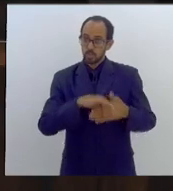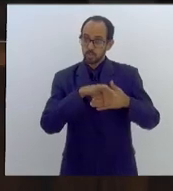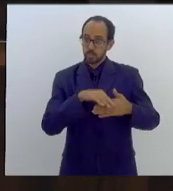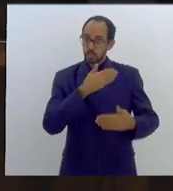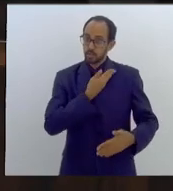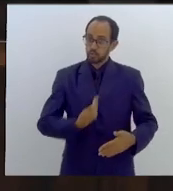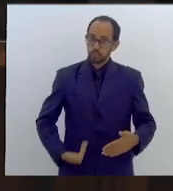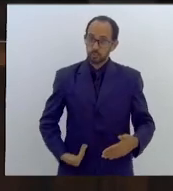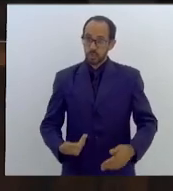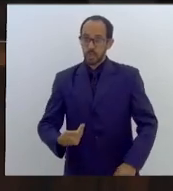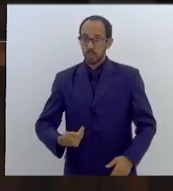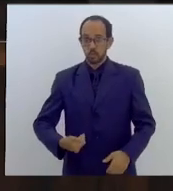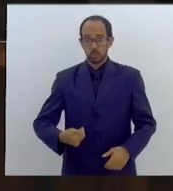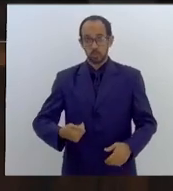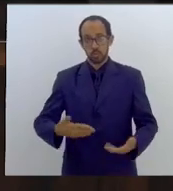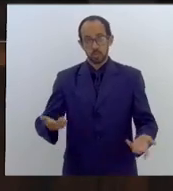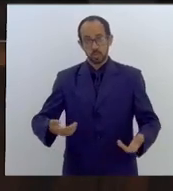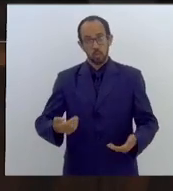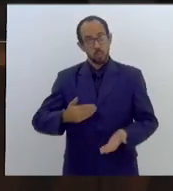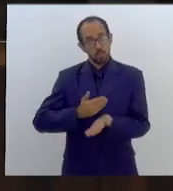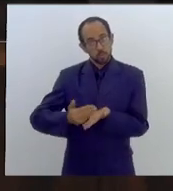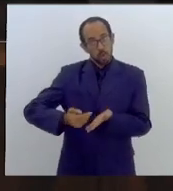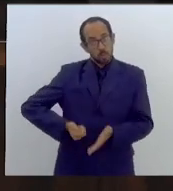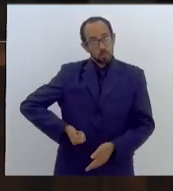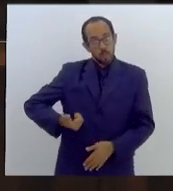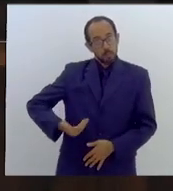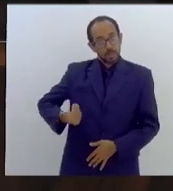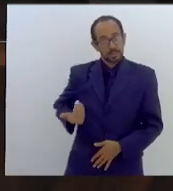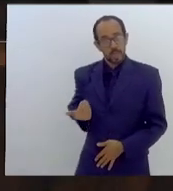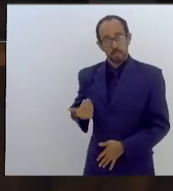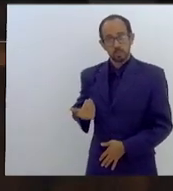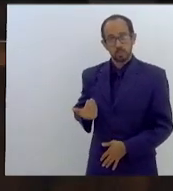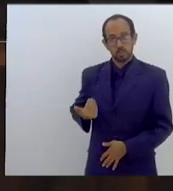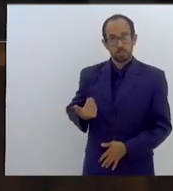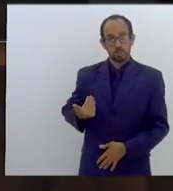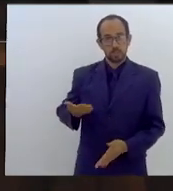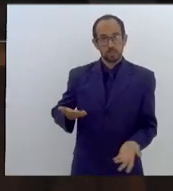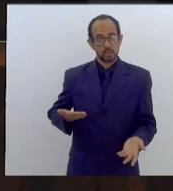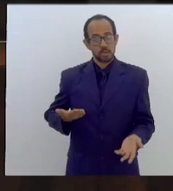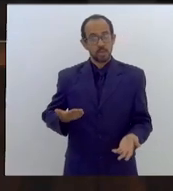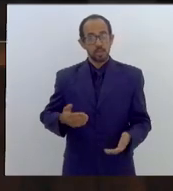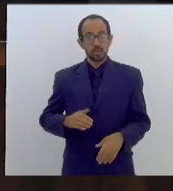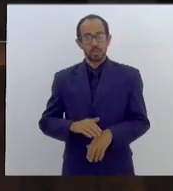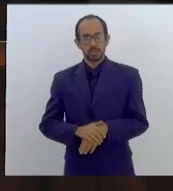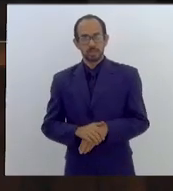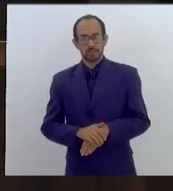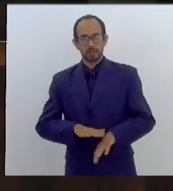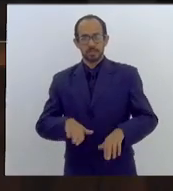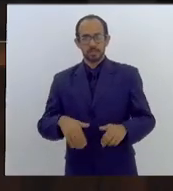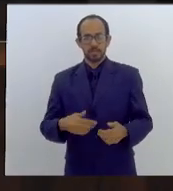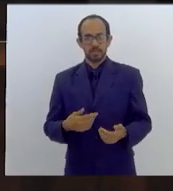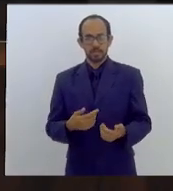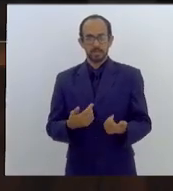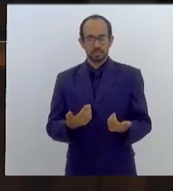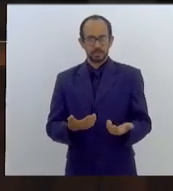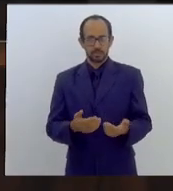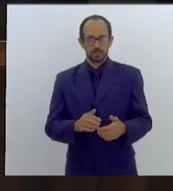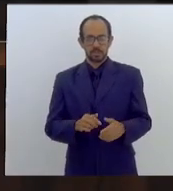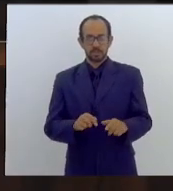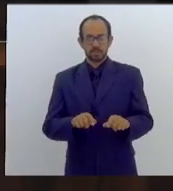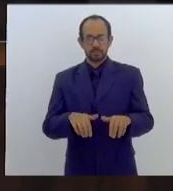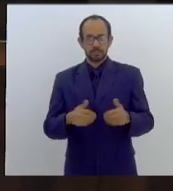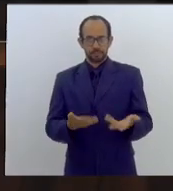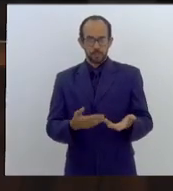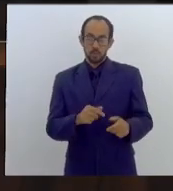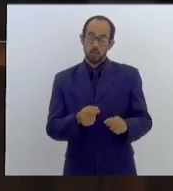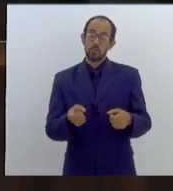tempo, mas não pode achar que tudo que foi para trás não valeu, que aí não é o parlamento. Eu vou repassar